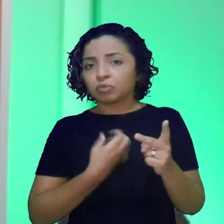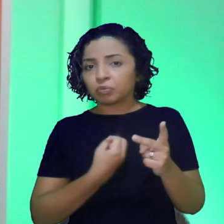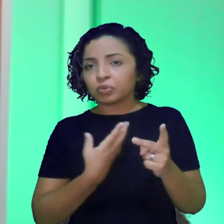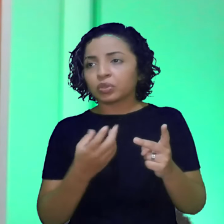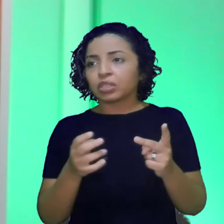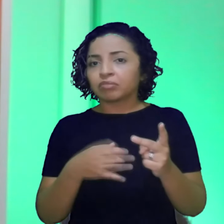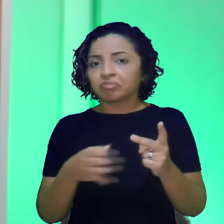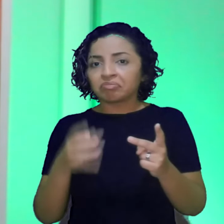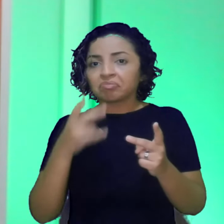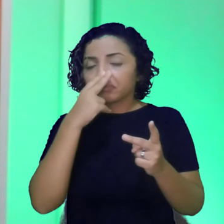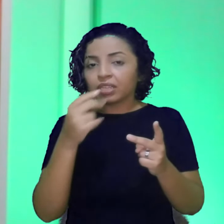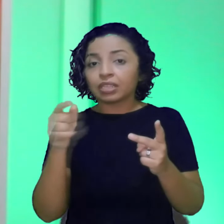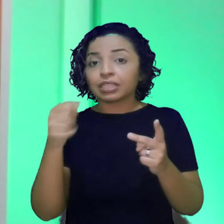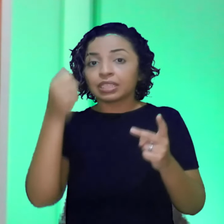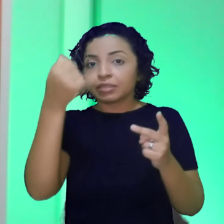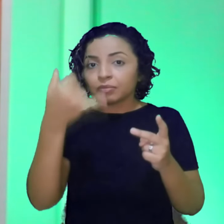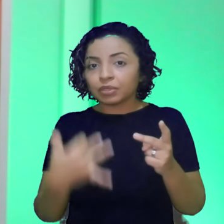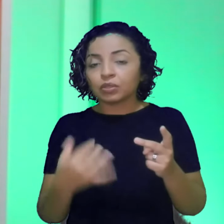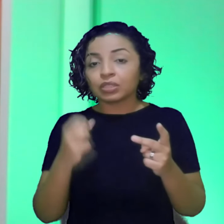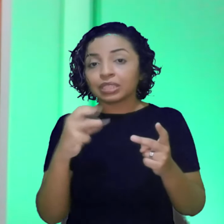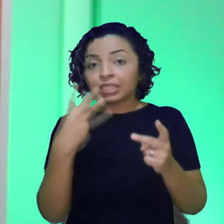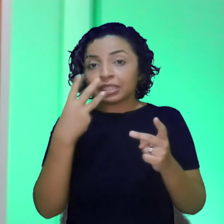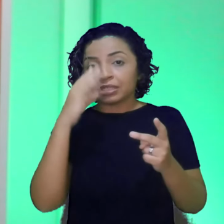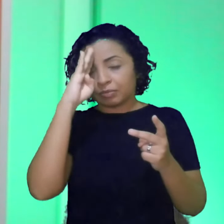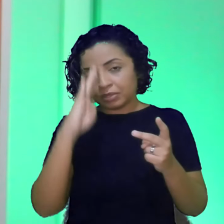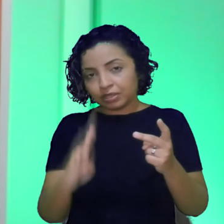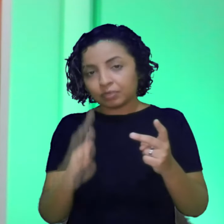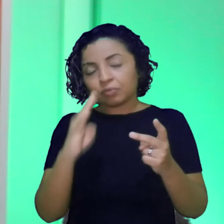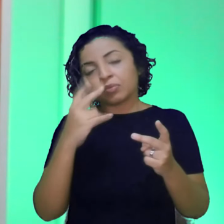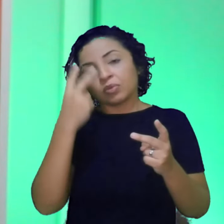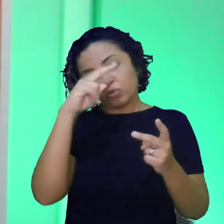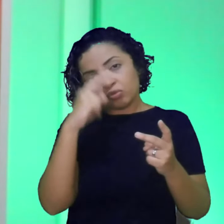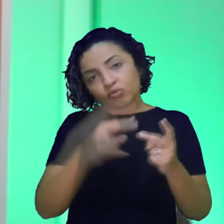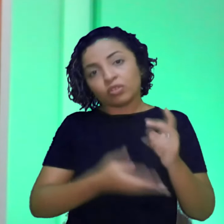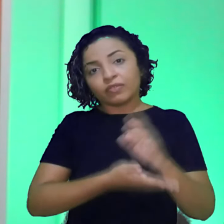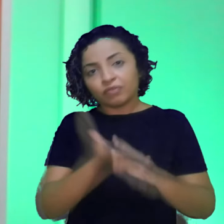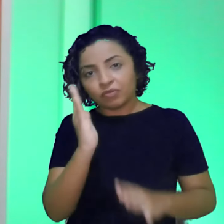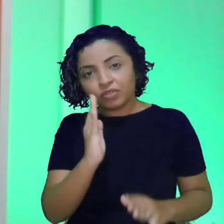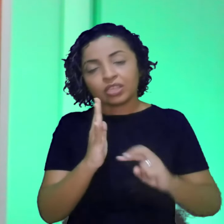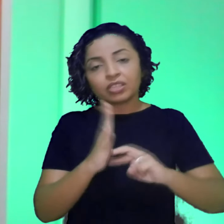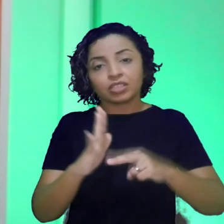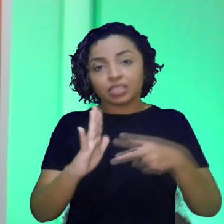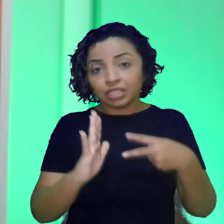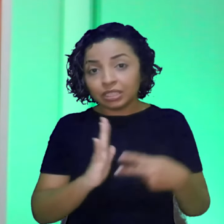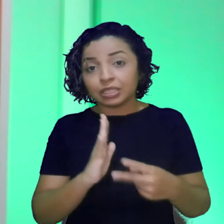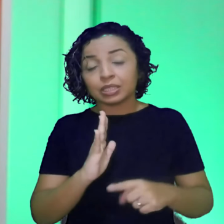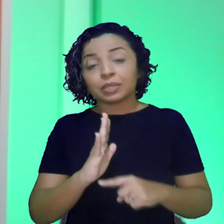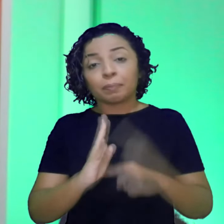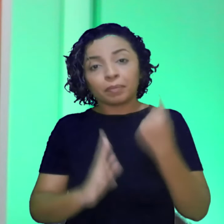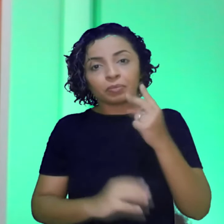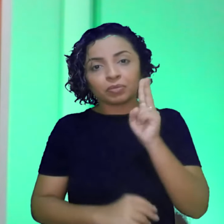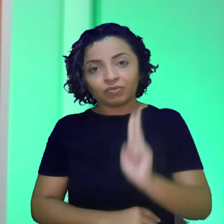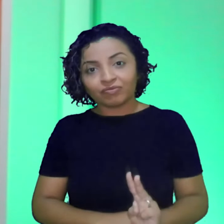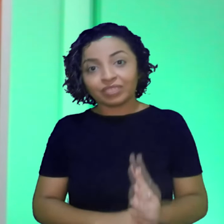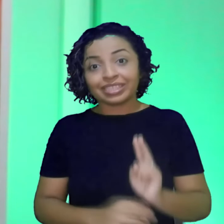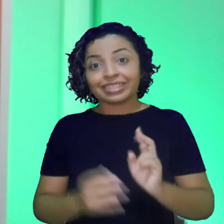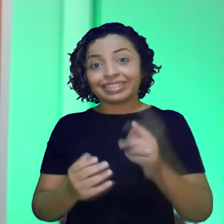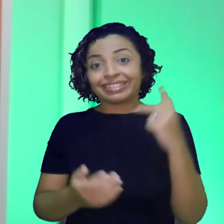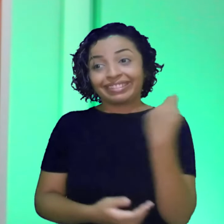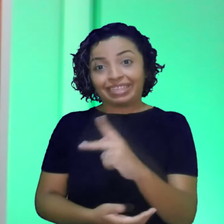errante. Apresentamos aqui o ciclo completo de seus 3 principais relatos de viagem, traduzidos pela primeira vez diretamente do